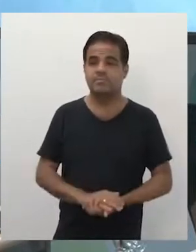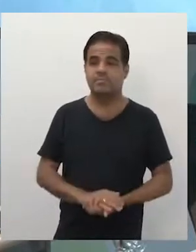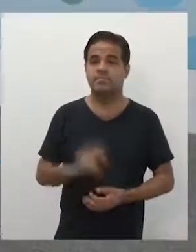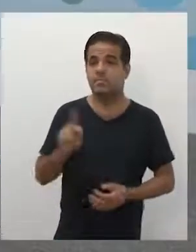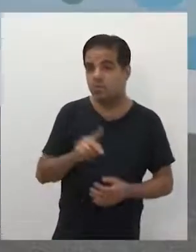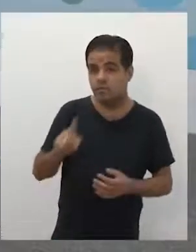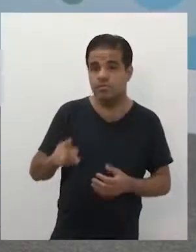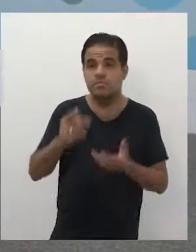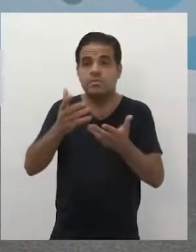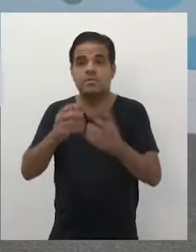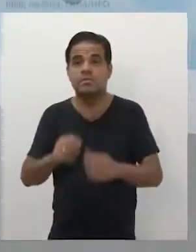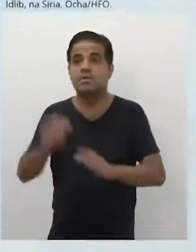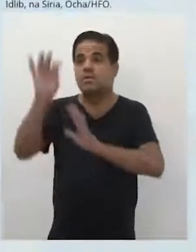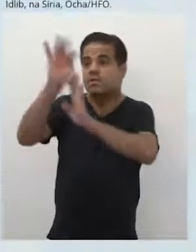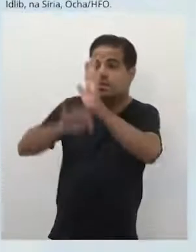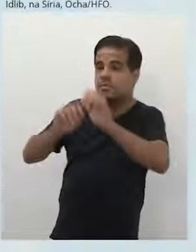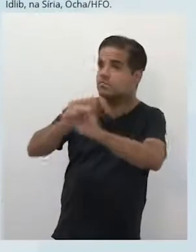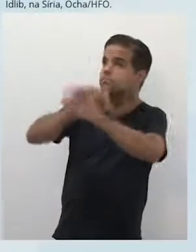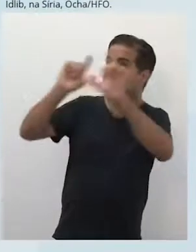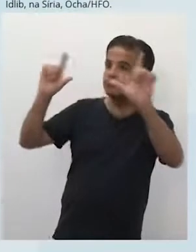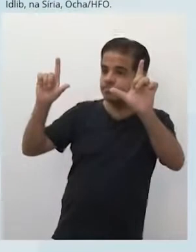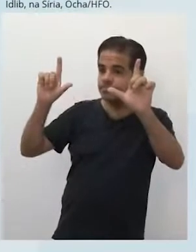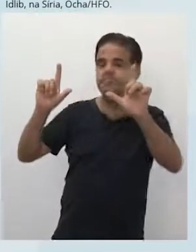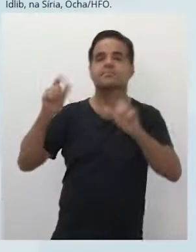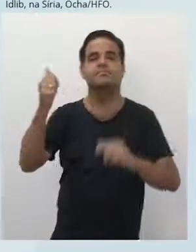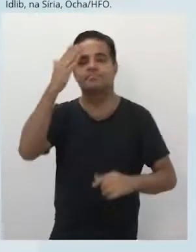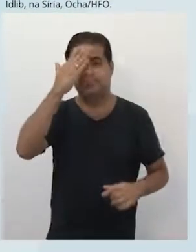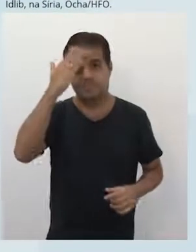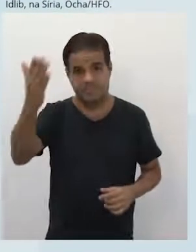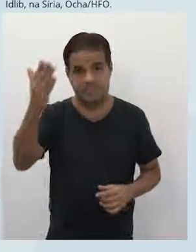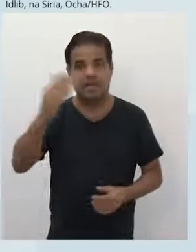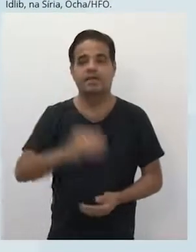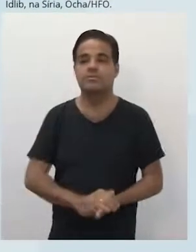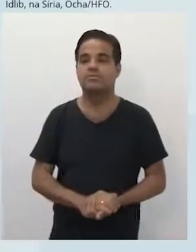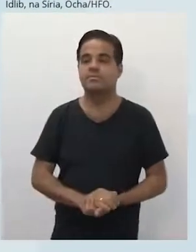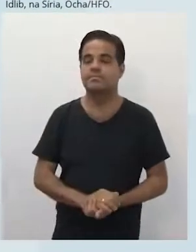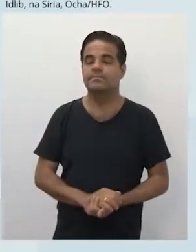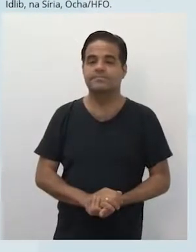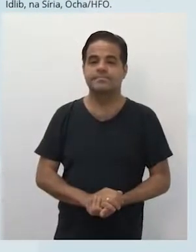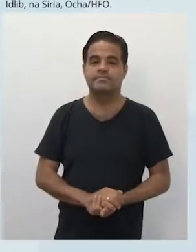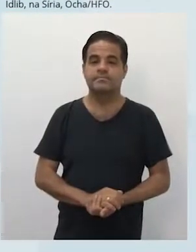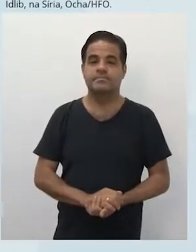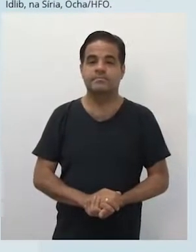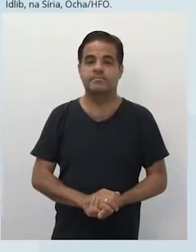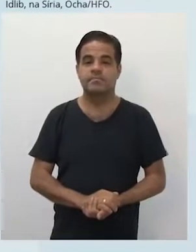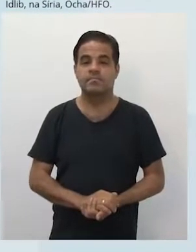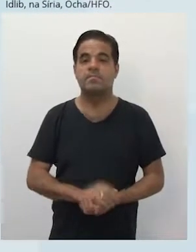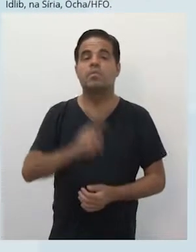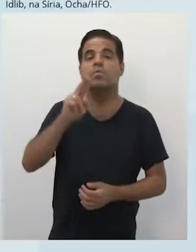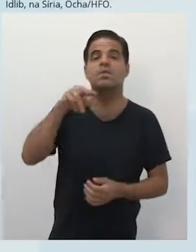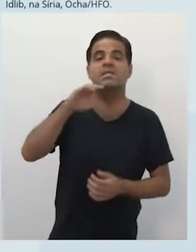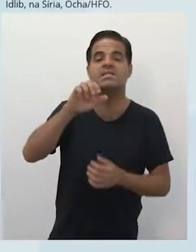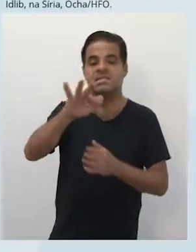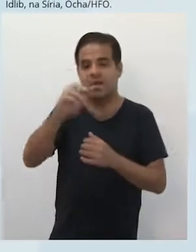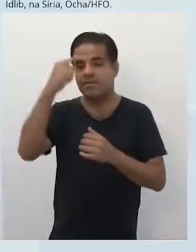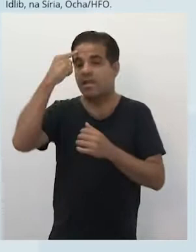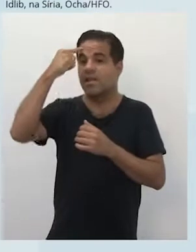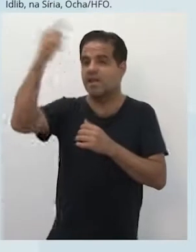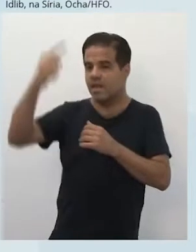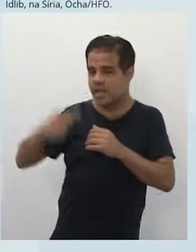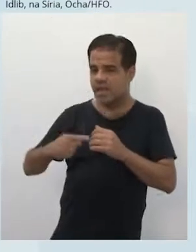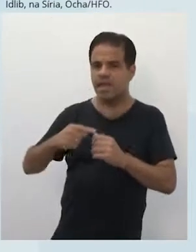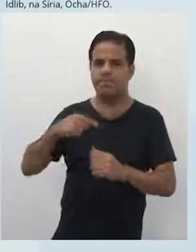estão querendo o texto na tela, por favor. Aê, obrigada. Isso. Aí temos lá. O Unicef lembra a temporada recorde